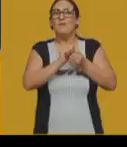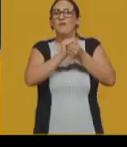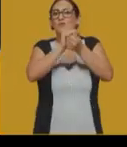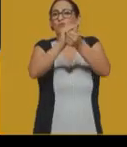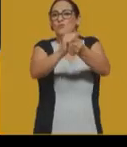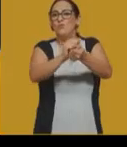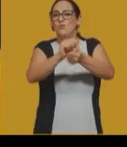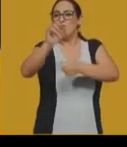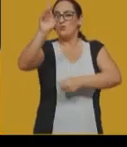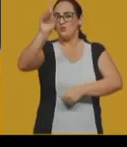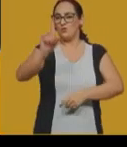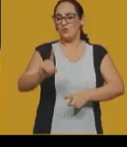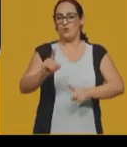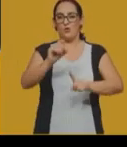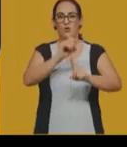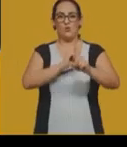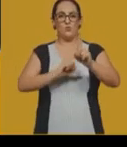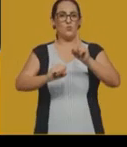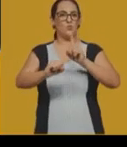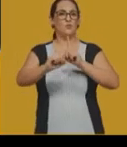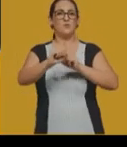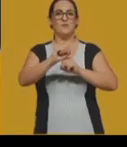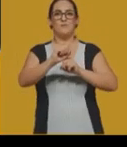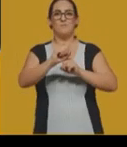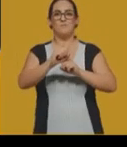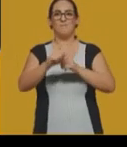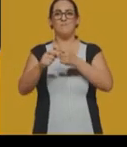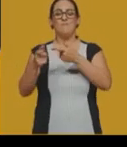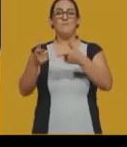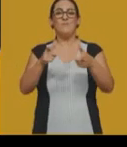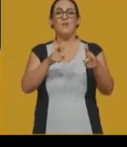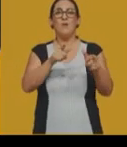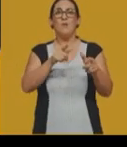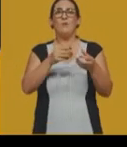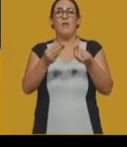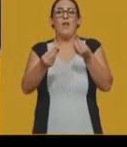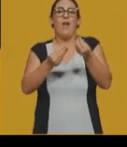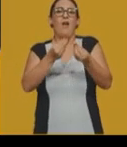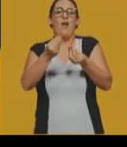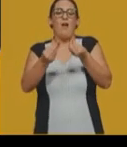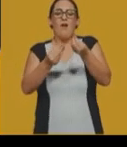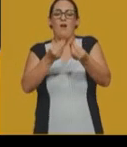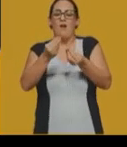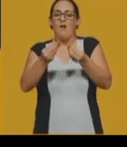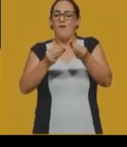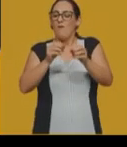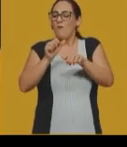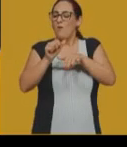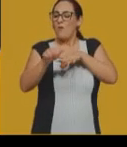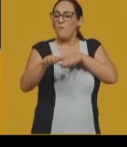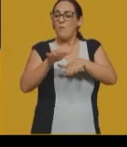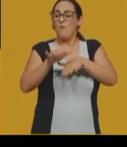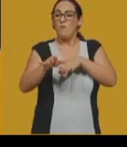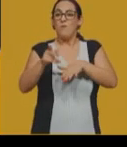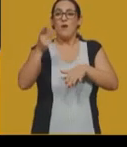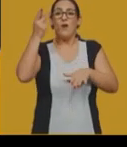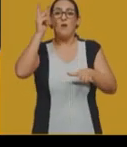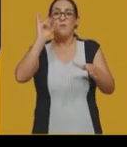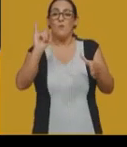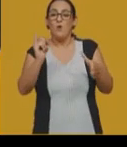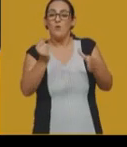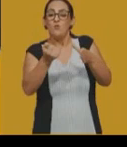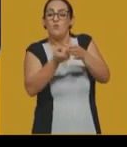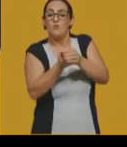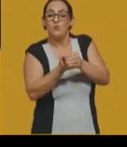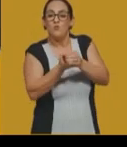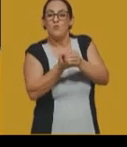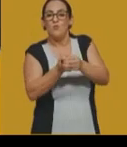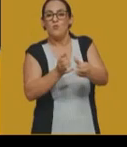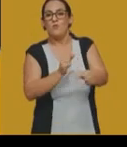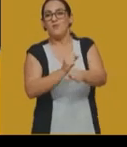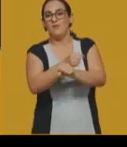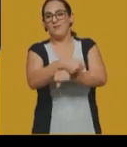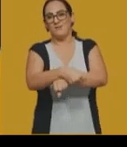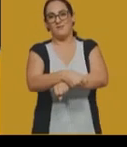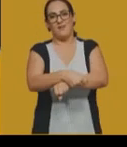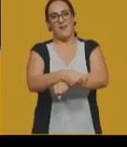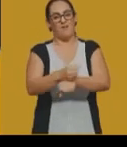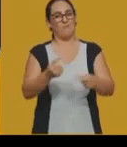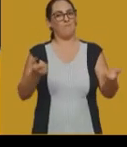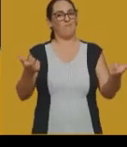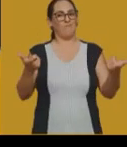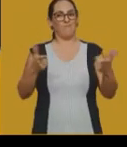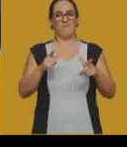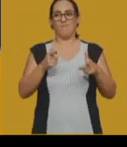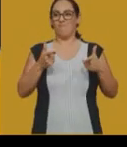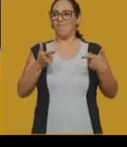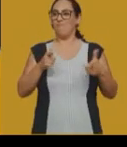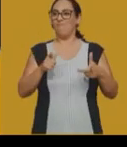Não há aí um trabalho feito para a inserção dos ex-escravizados na sociedade. Muito pelo contrário, o que a gente vai perceber